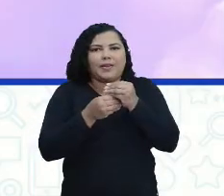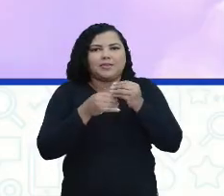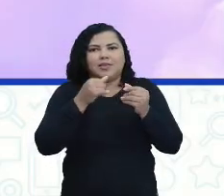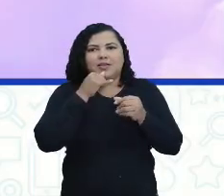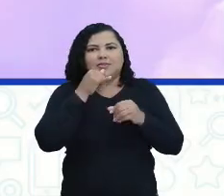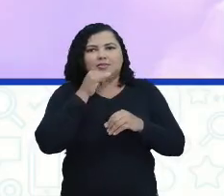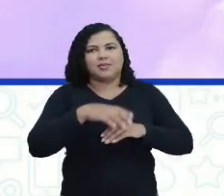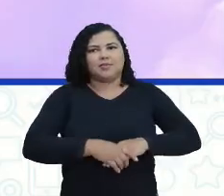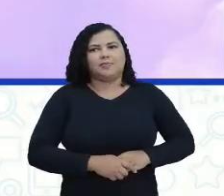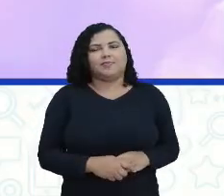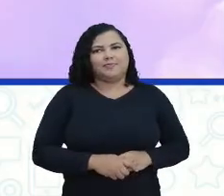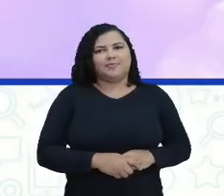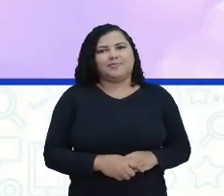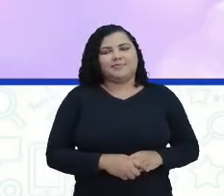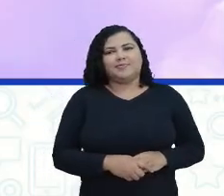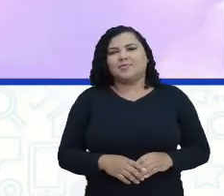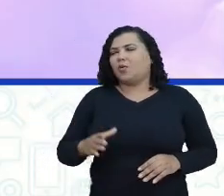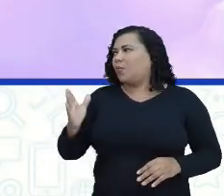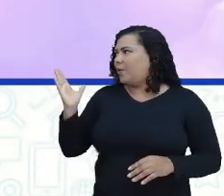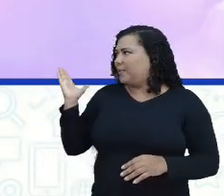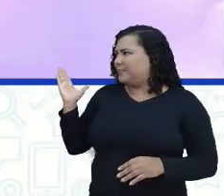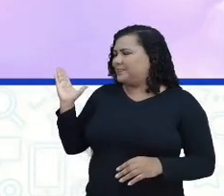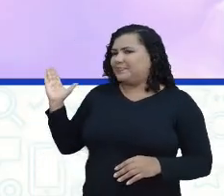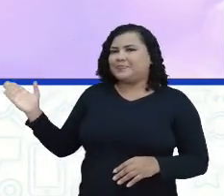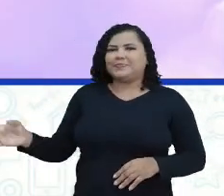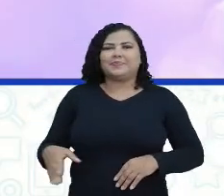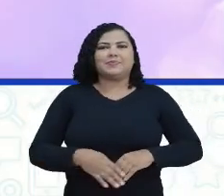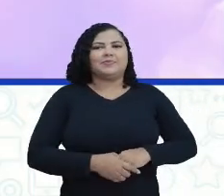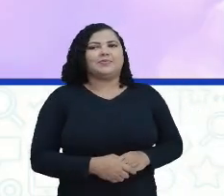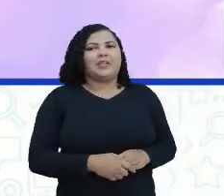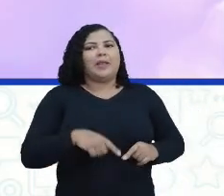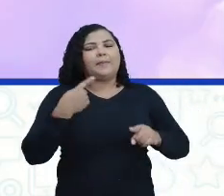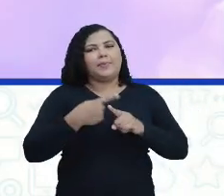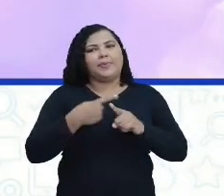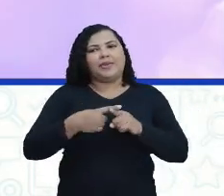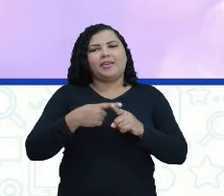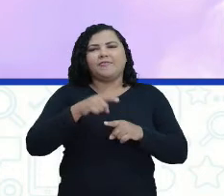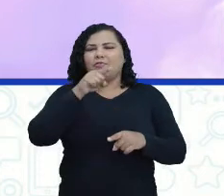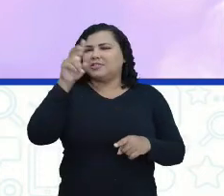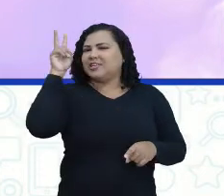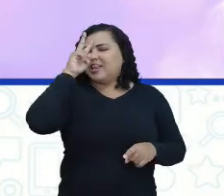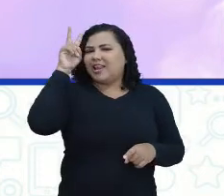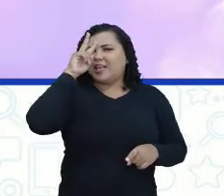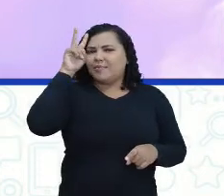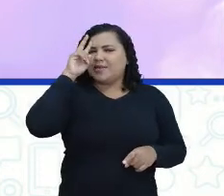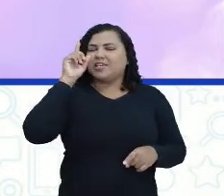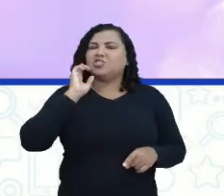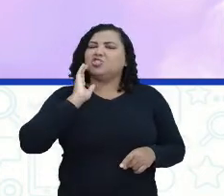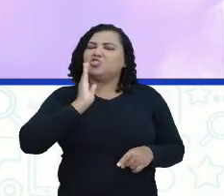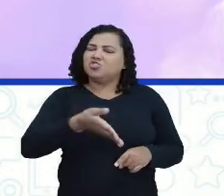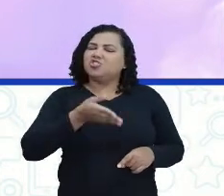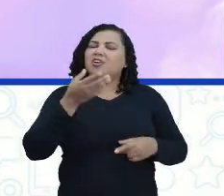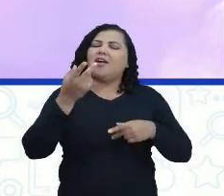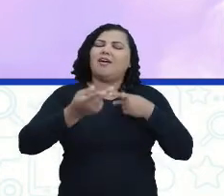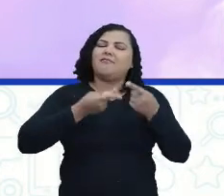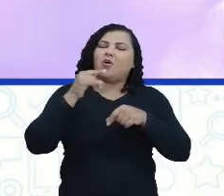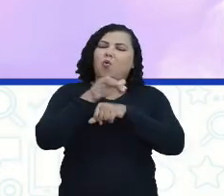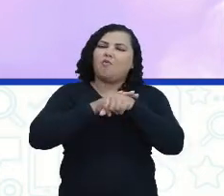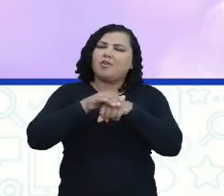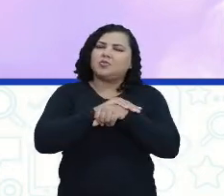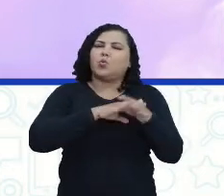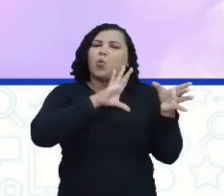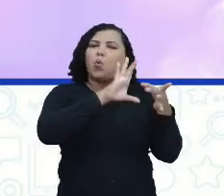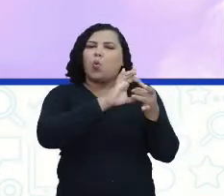inteiras. E aí eu trouxe aqui alguns emojis. Por quê? Vocês lembram que a gente já falou sobre contexto? E que